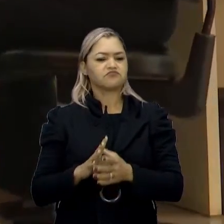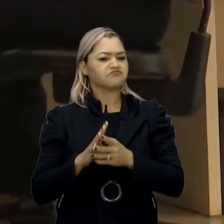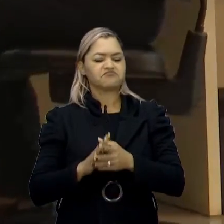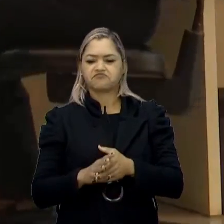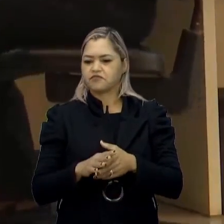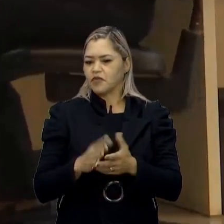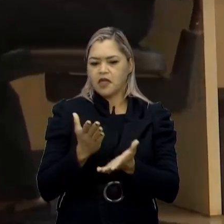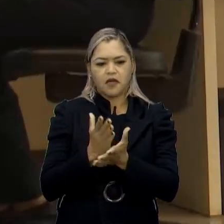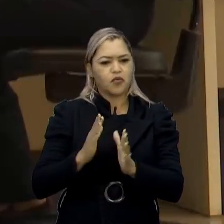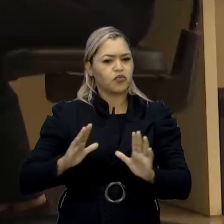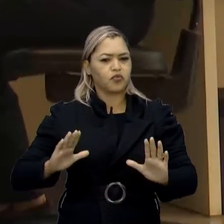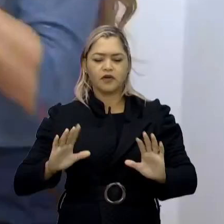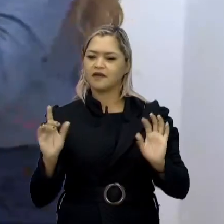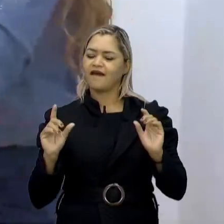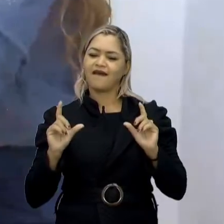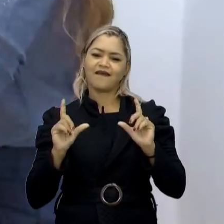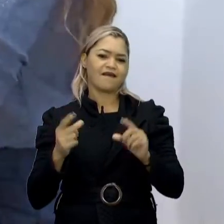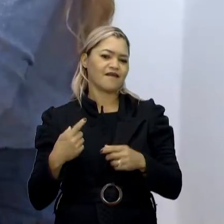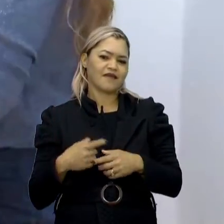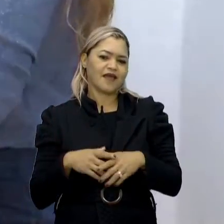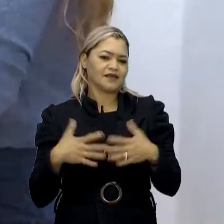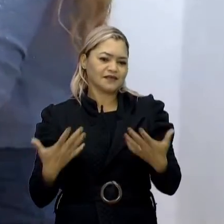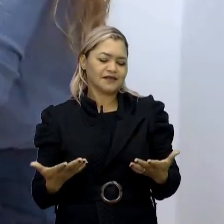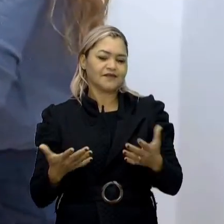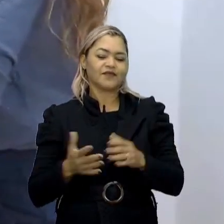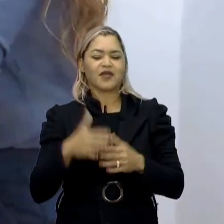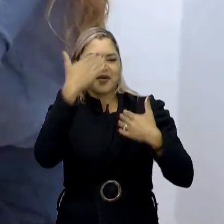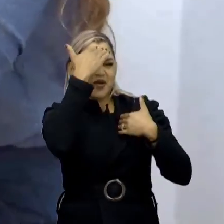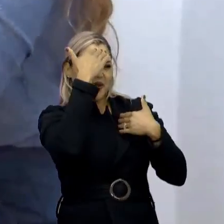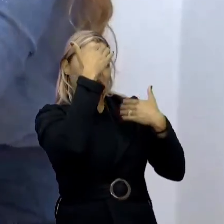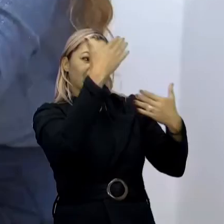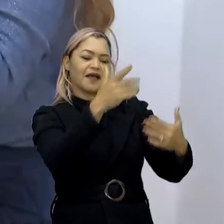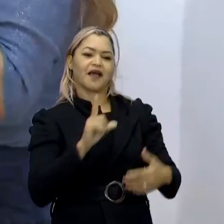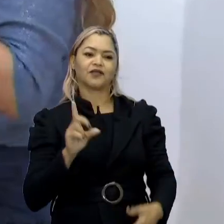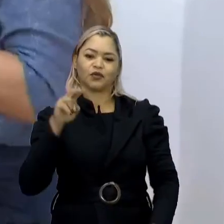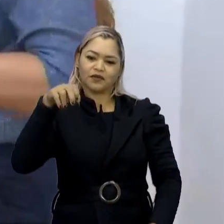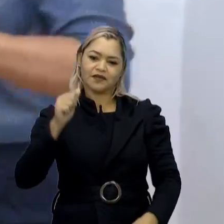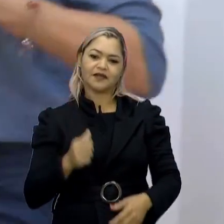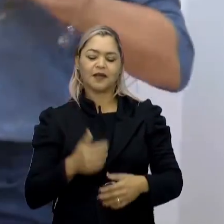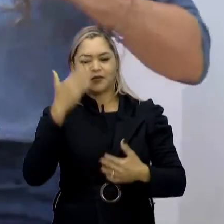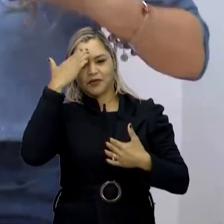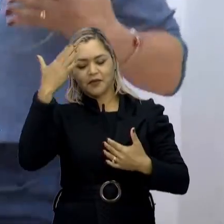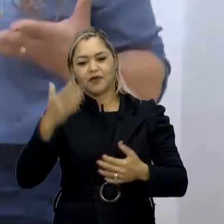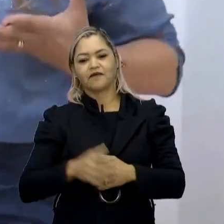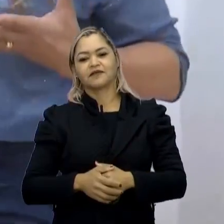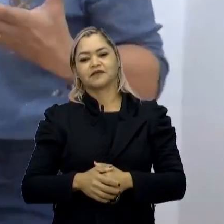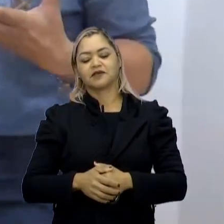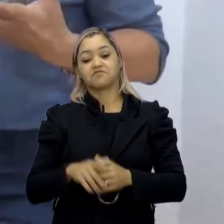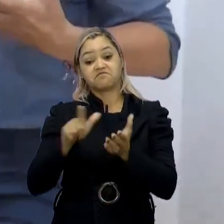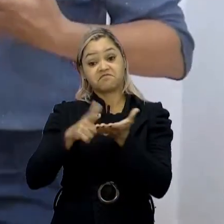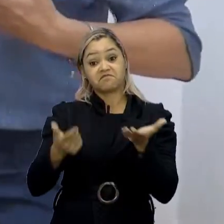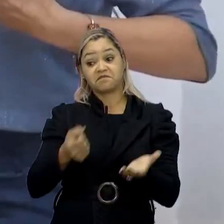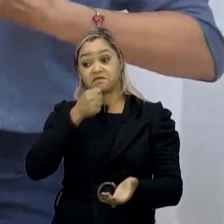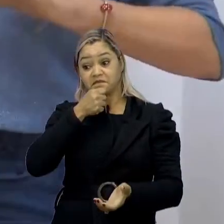resolvê-los. E é isso. Então, muito obrigada, Luciana. É muito bom ouvir você, uma